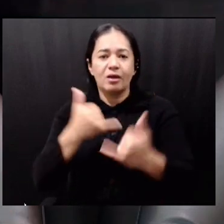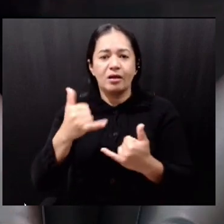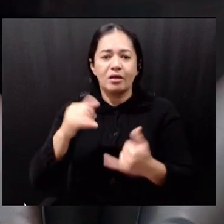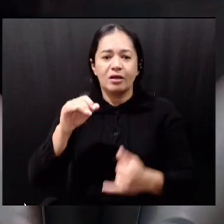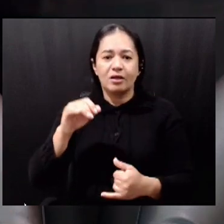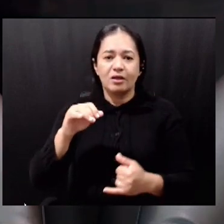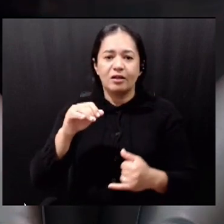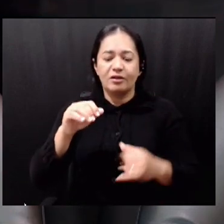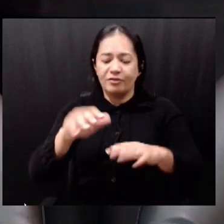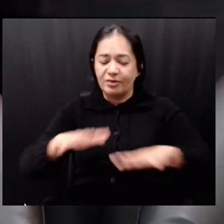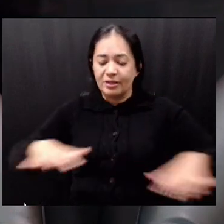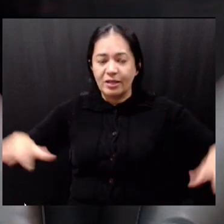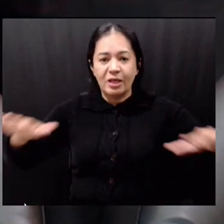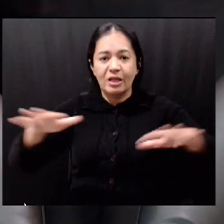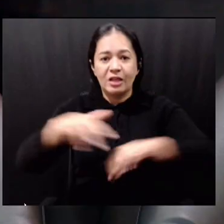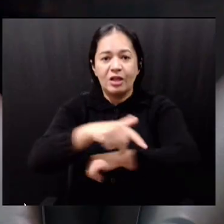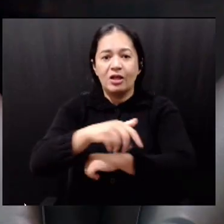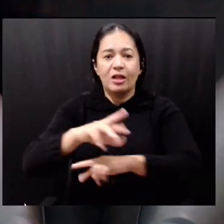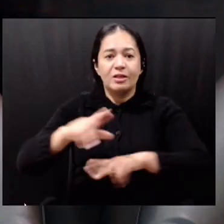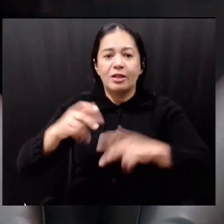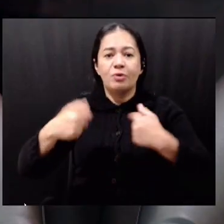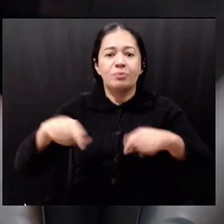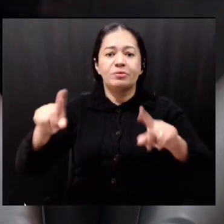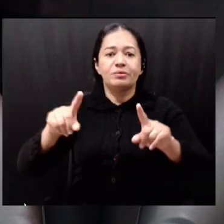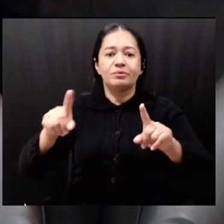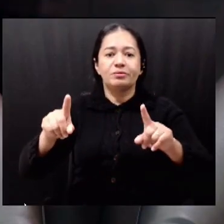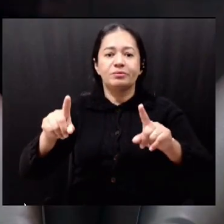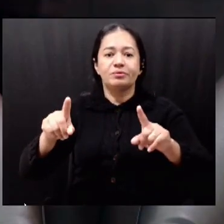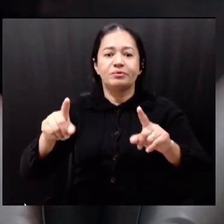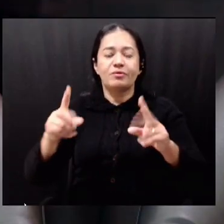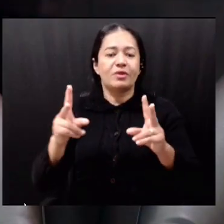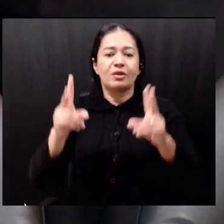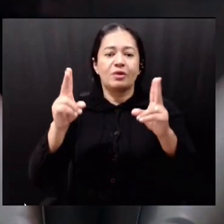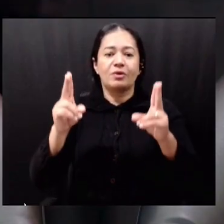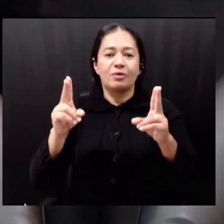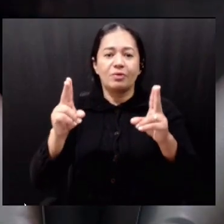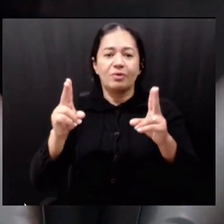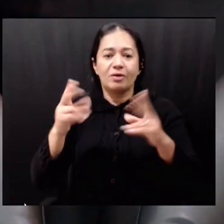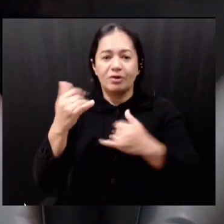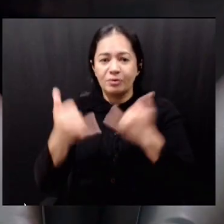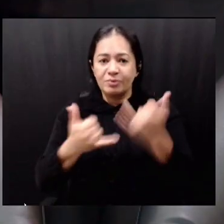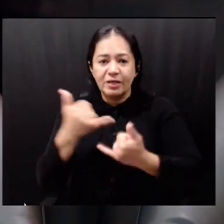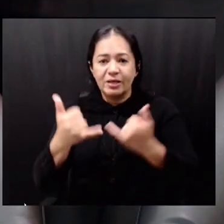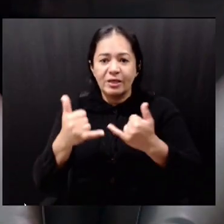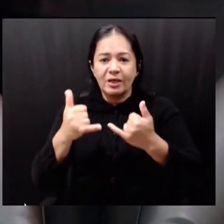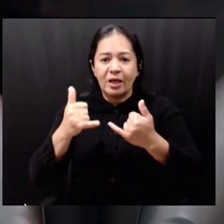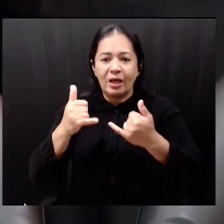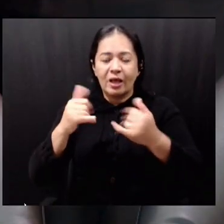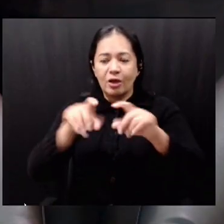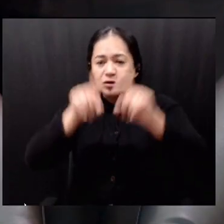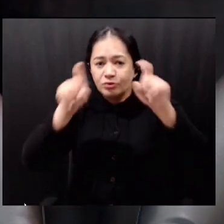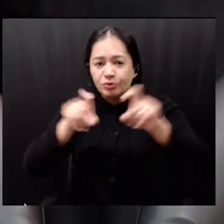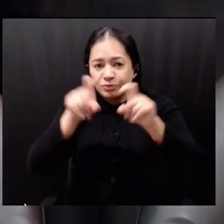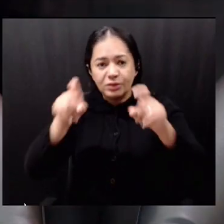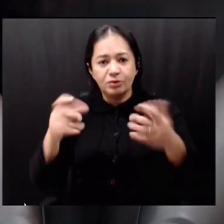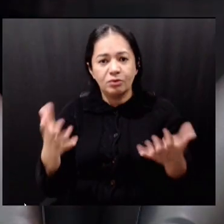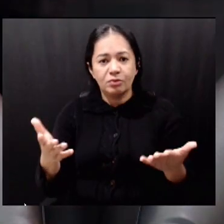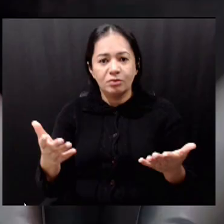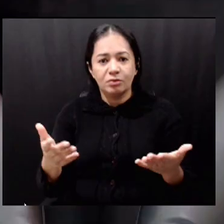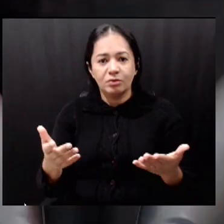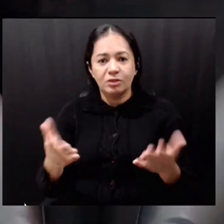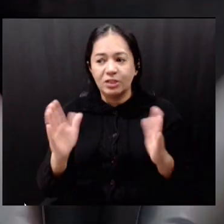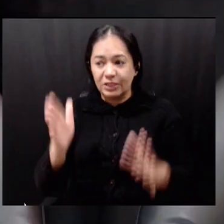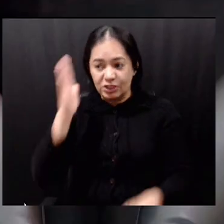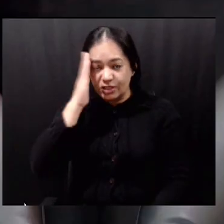é necessariamente o mesmo que brincar e jogar no celular, no computador. Ela já entendeu que são